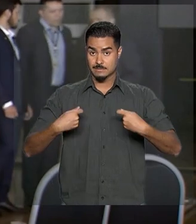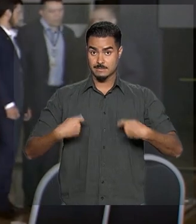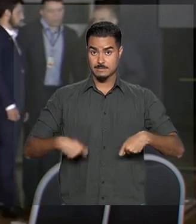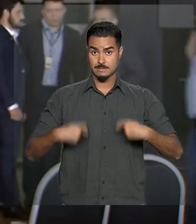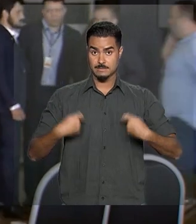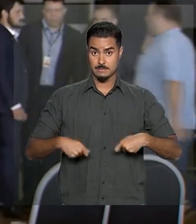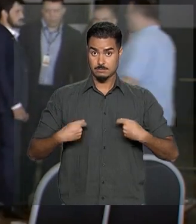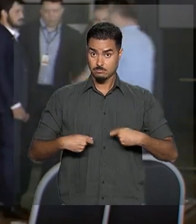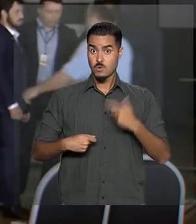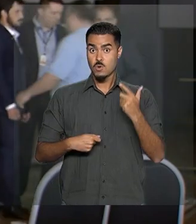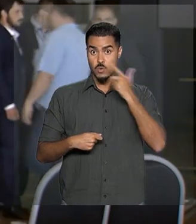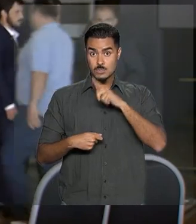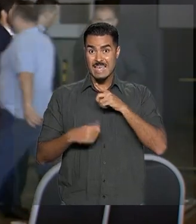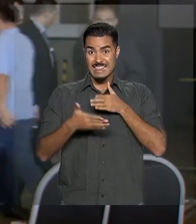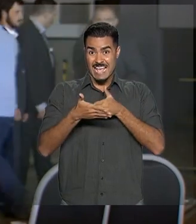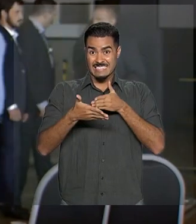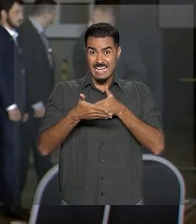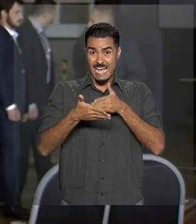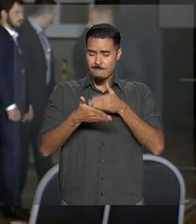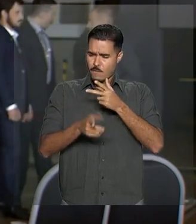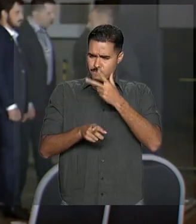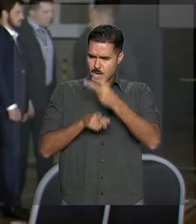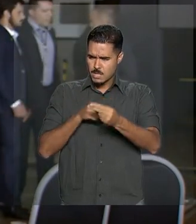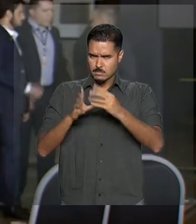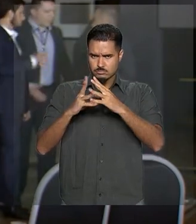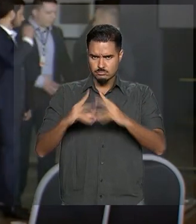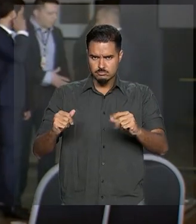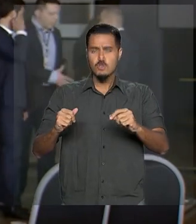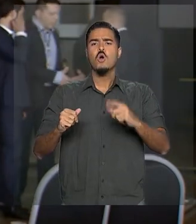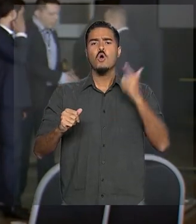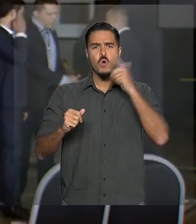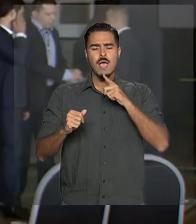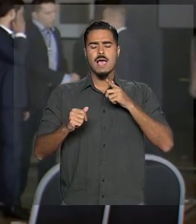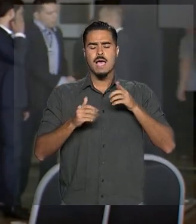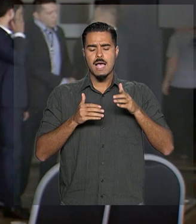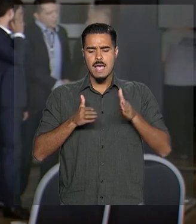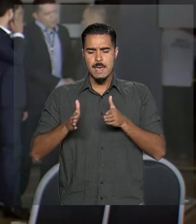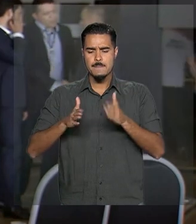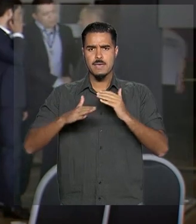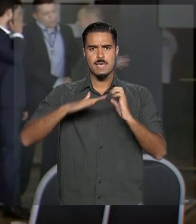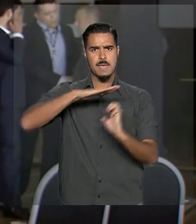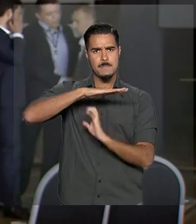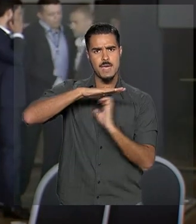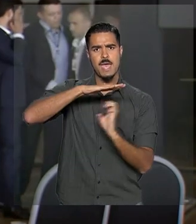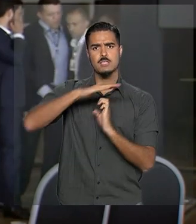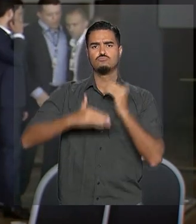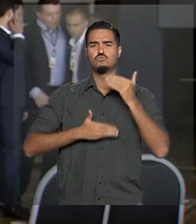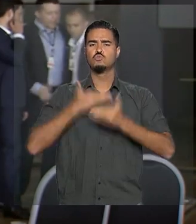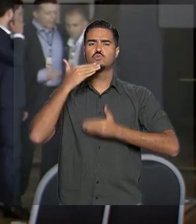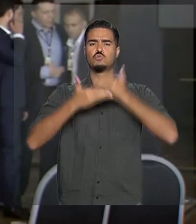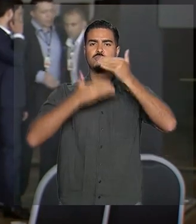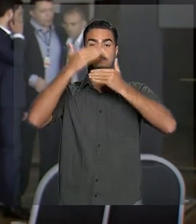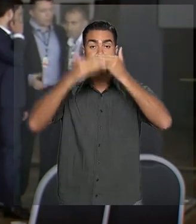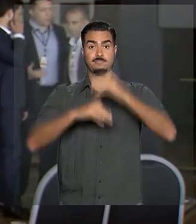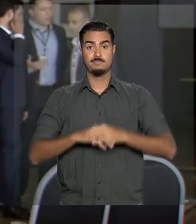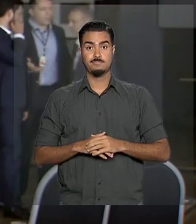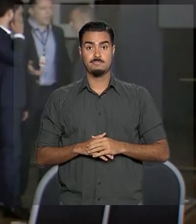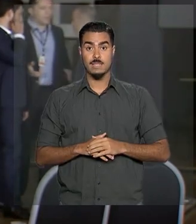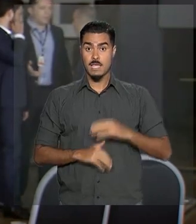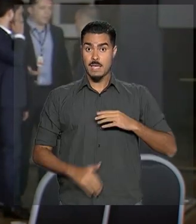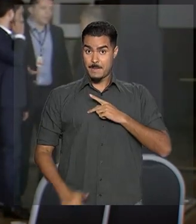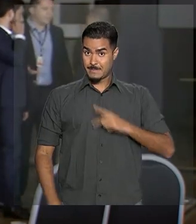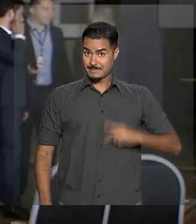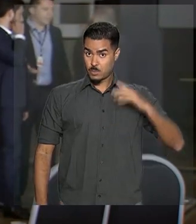necessárias para vencer desafios e manter a trajetória de sucesso de Itaipu. No discurso, o presidente